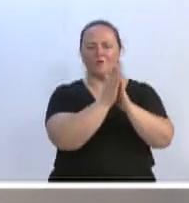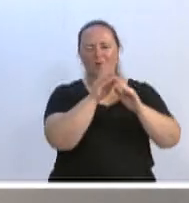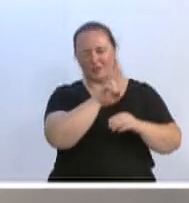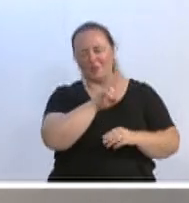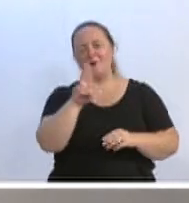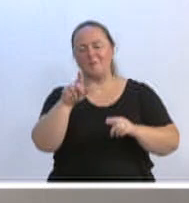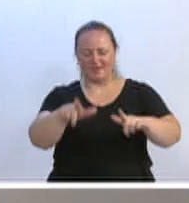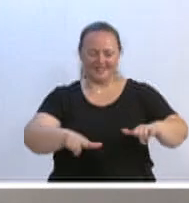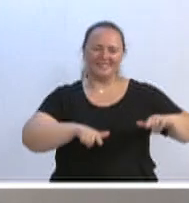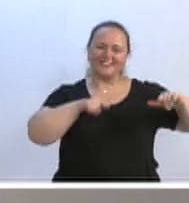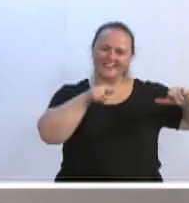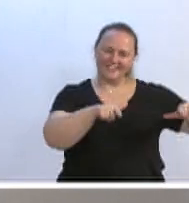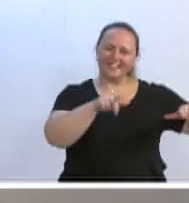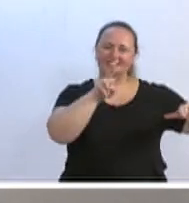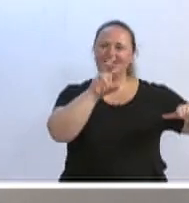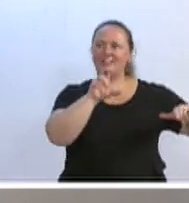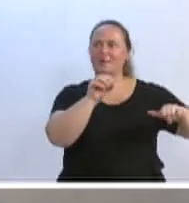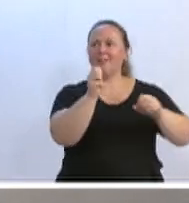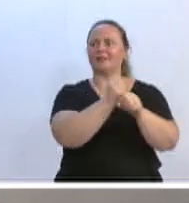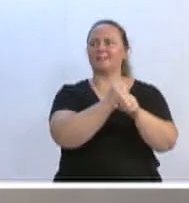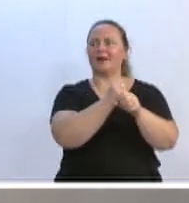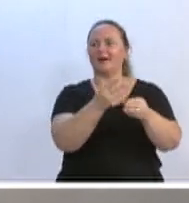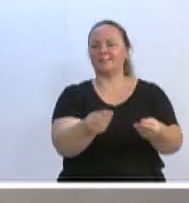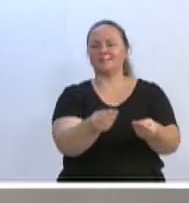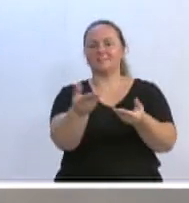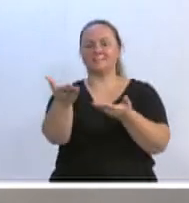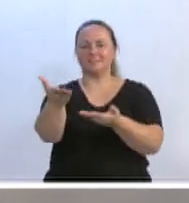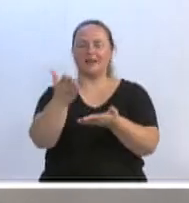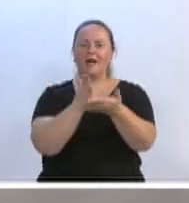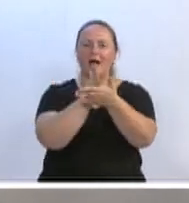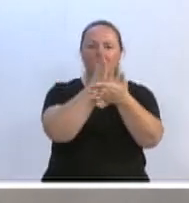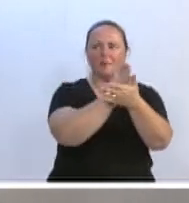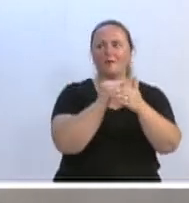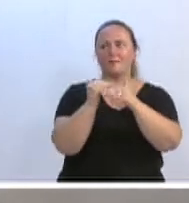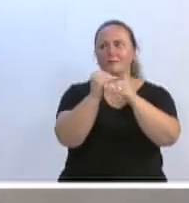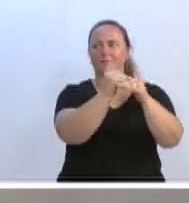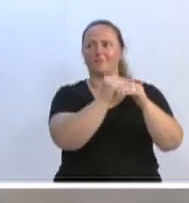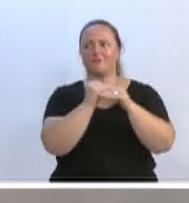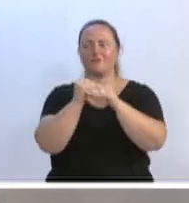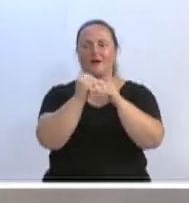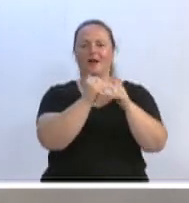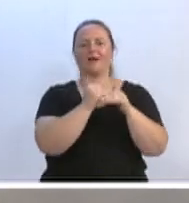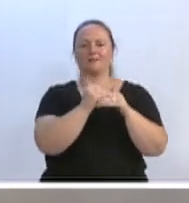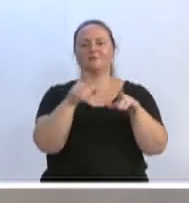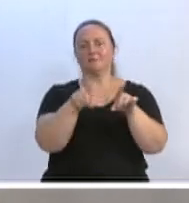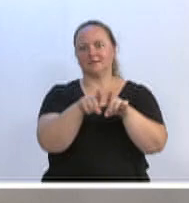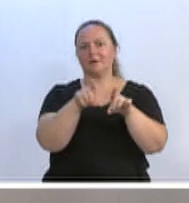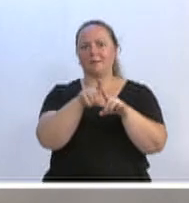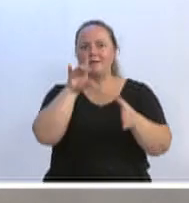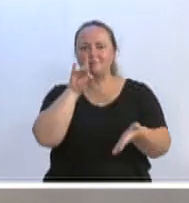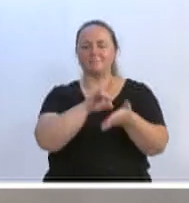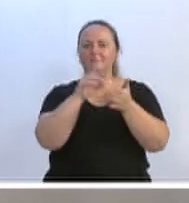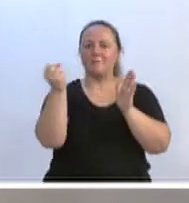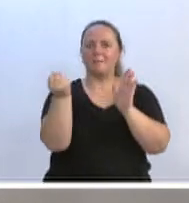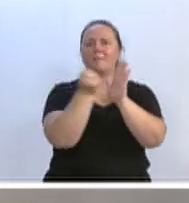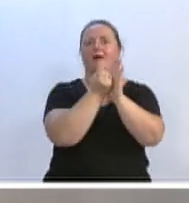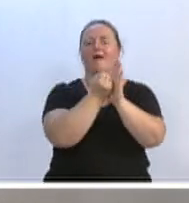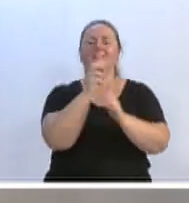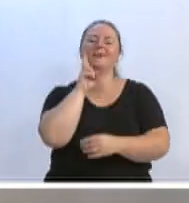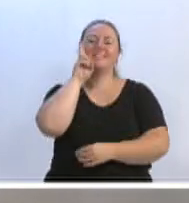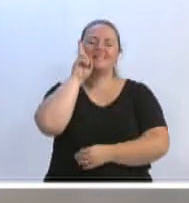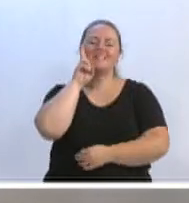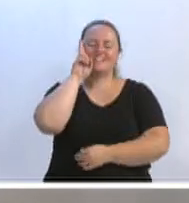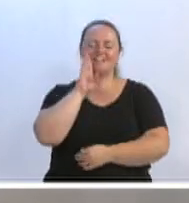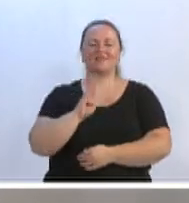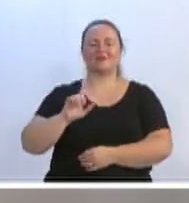os 50 anos da Igreja Cristã Maranata, foi aprovada por unanimidade por esta casa, e como eu disse, fica registrado nos anais da história aqui de